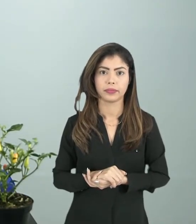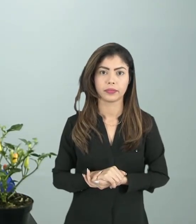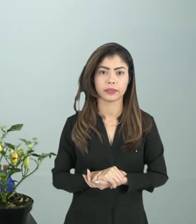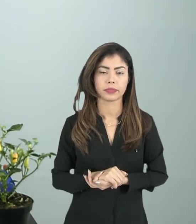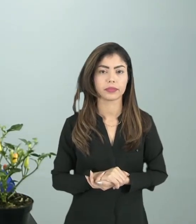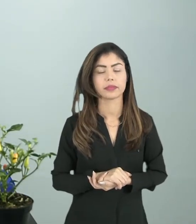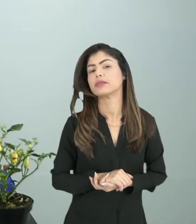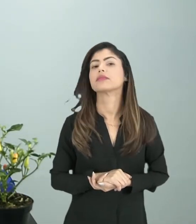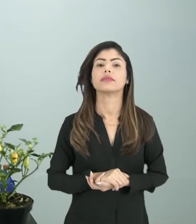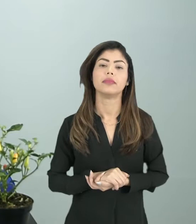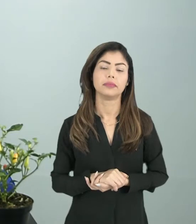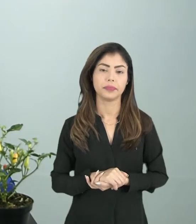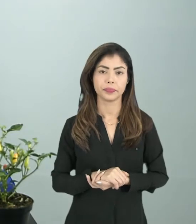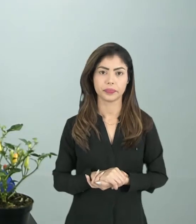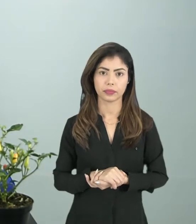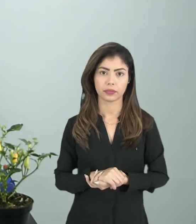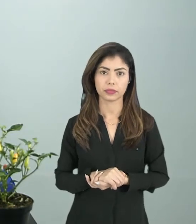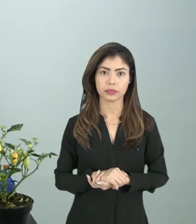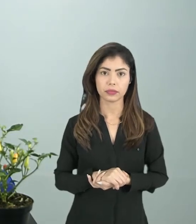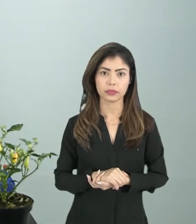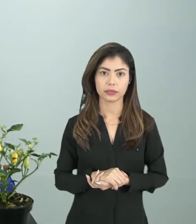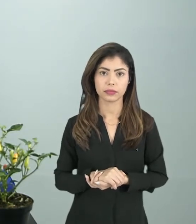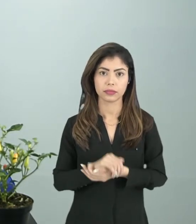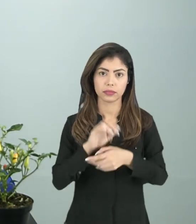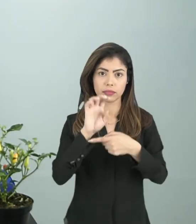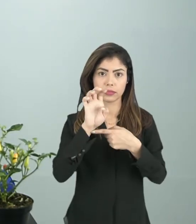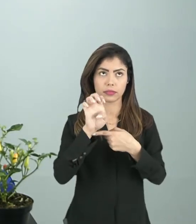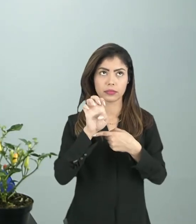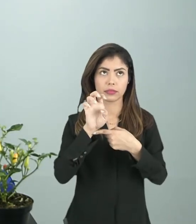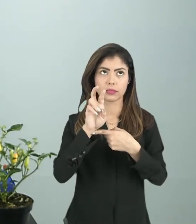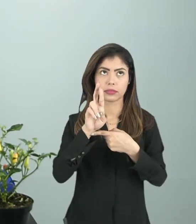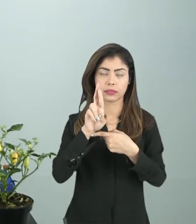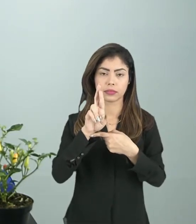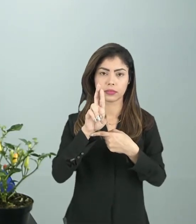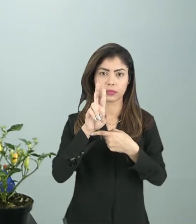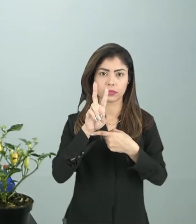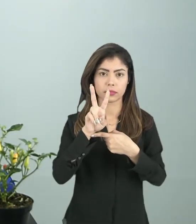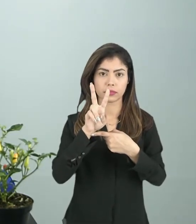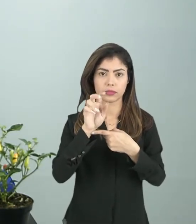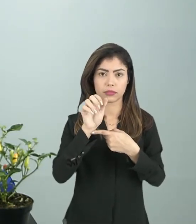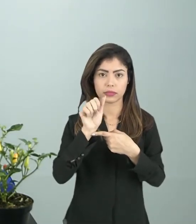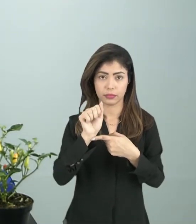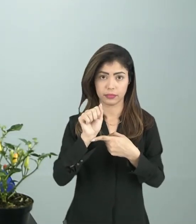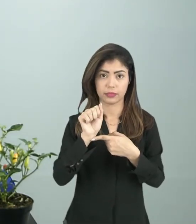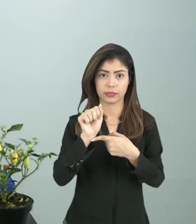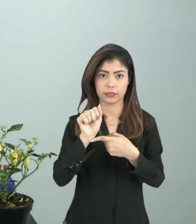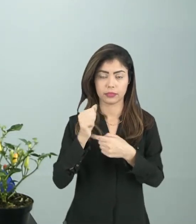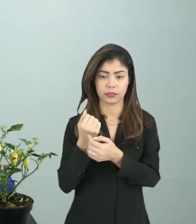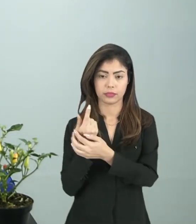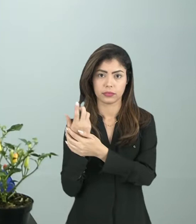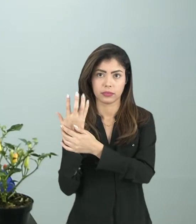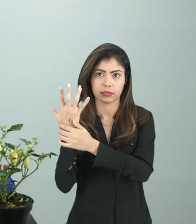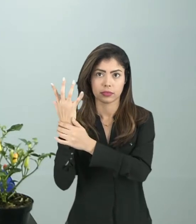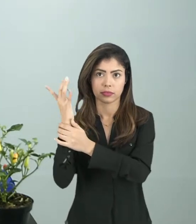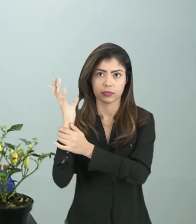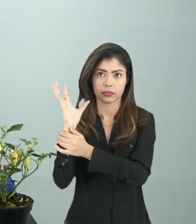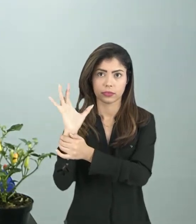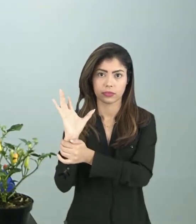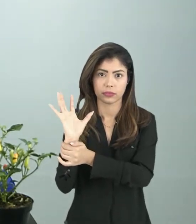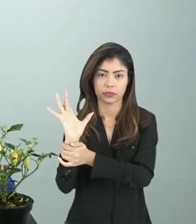outra planta medicinal, que é erva cidreira, uma planta bastante usada para fazer